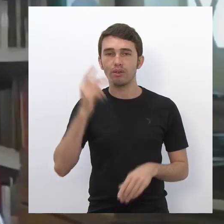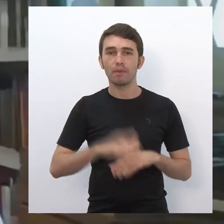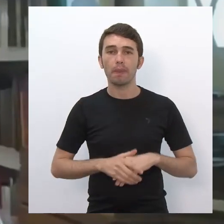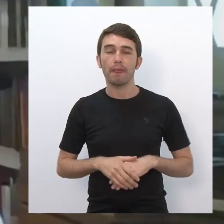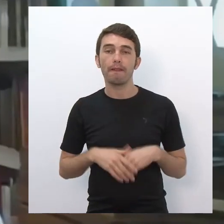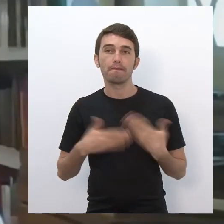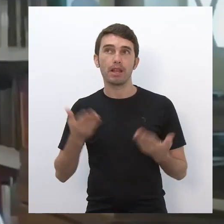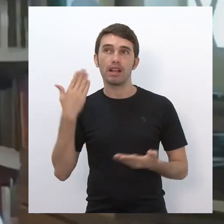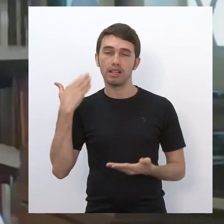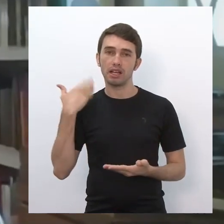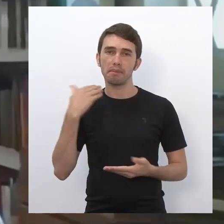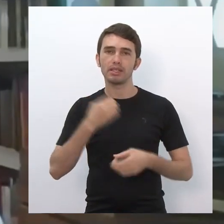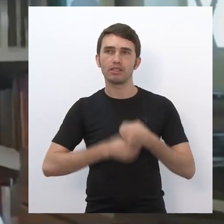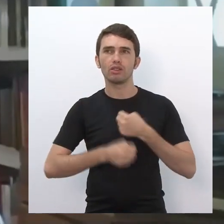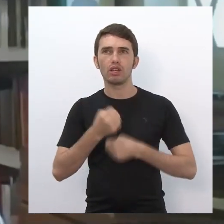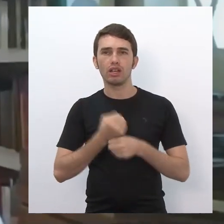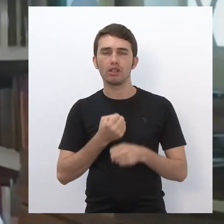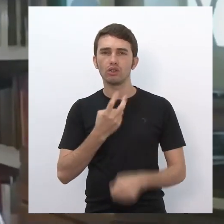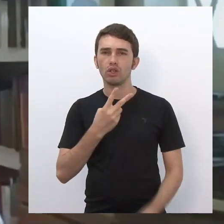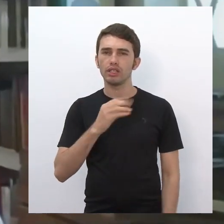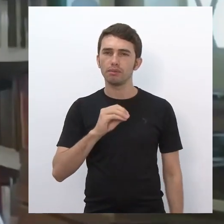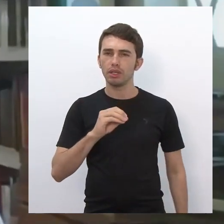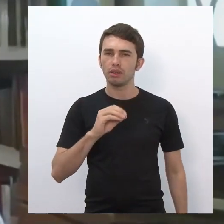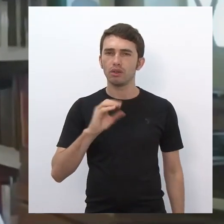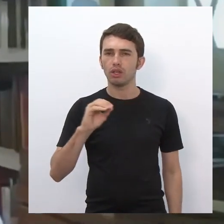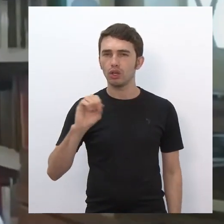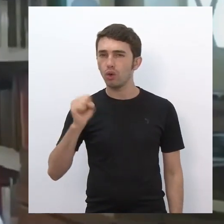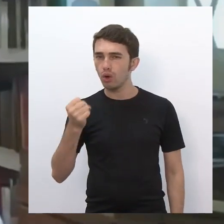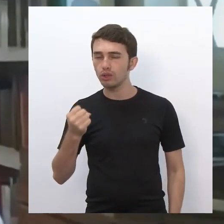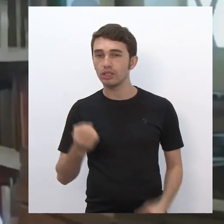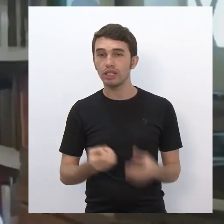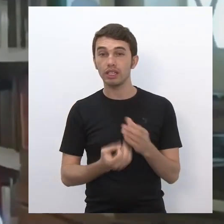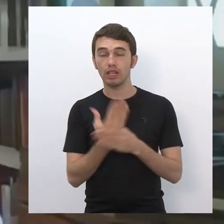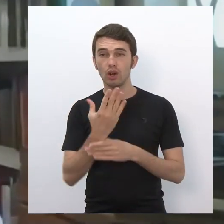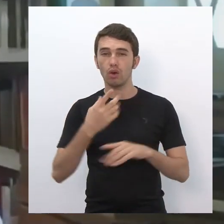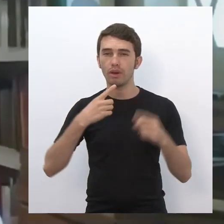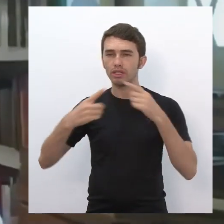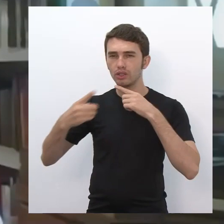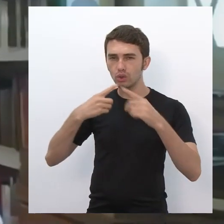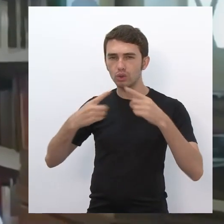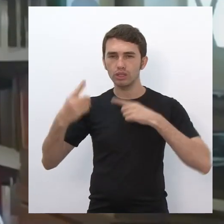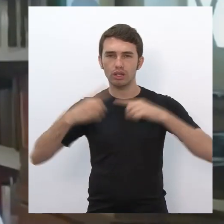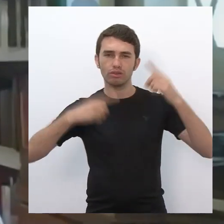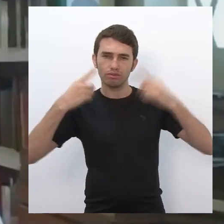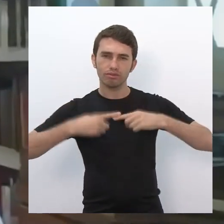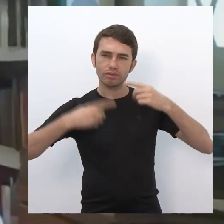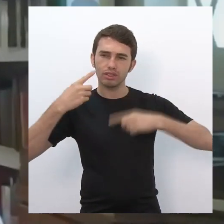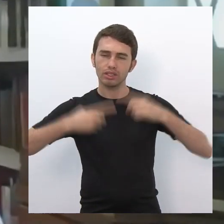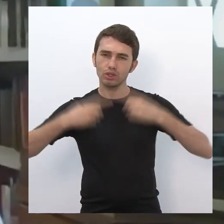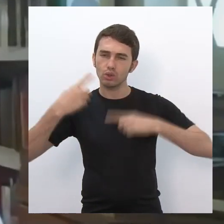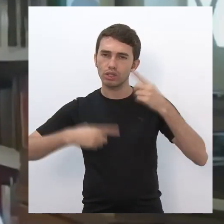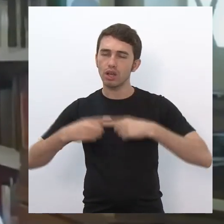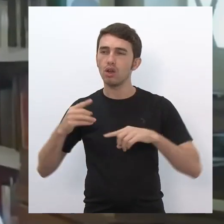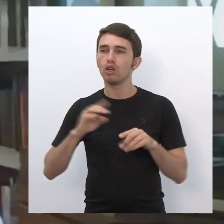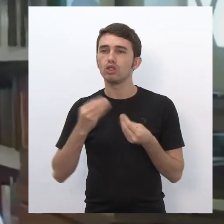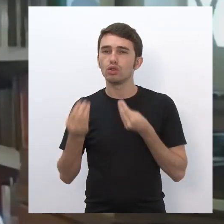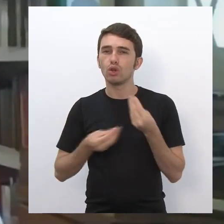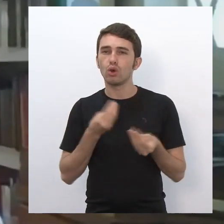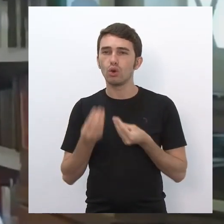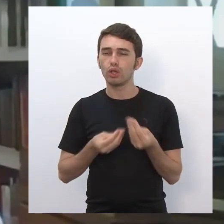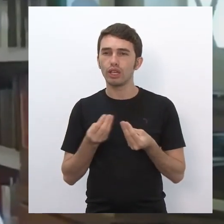naquela época, por volta de 2008, se formou uma discussão entre as bibliotecas do sistema